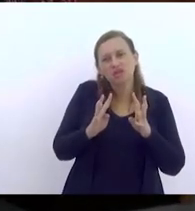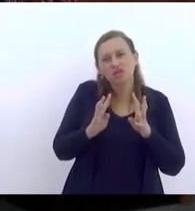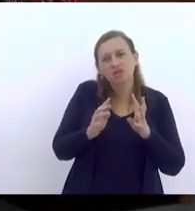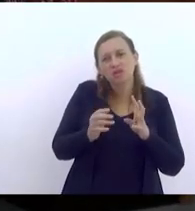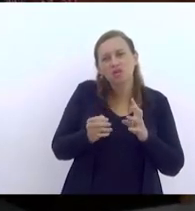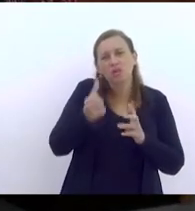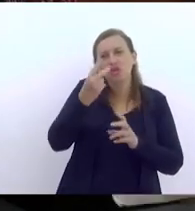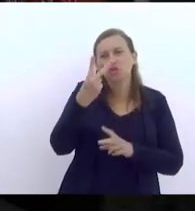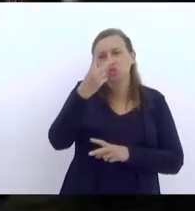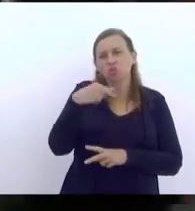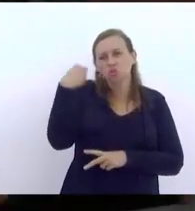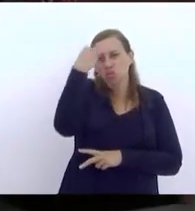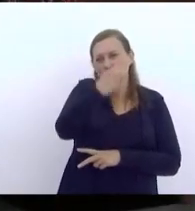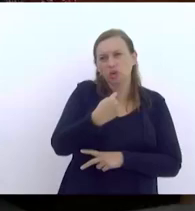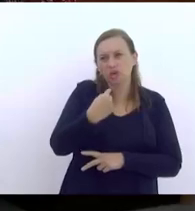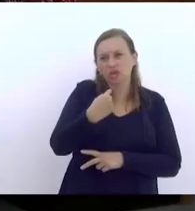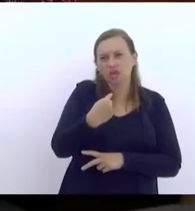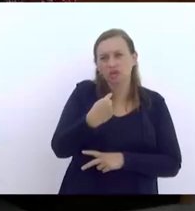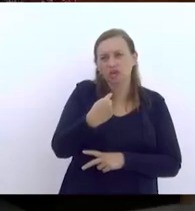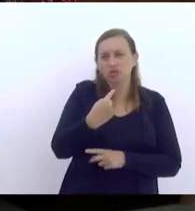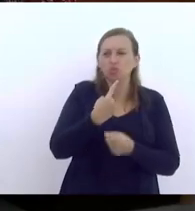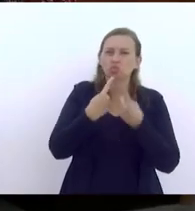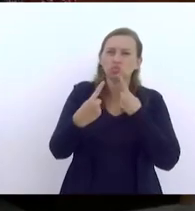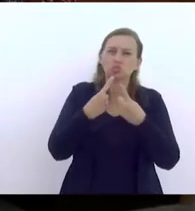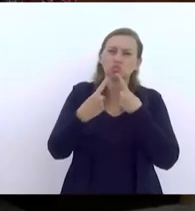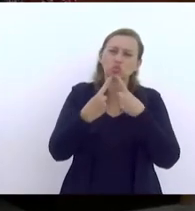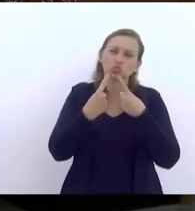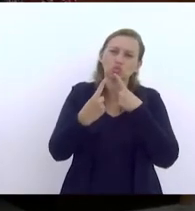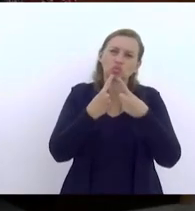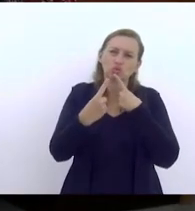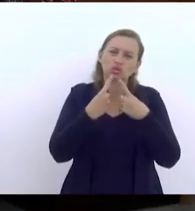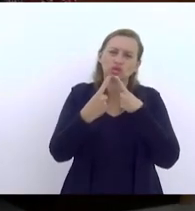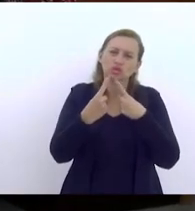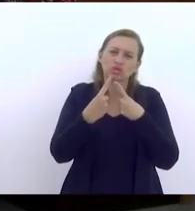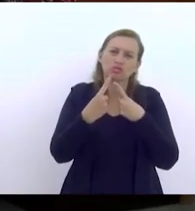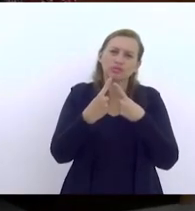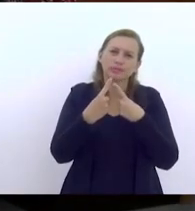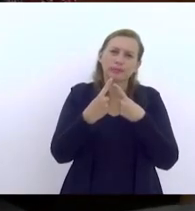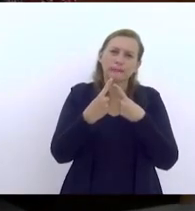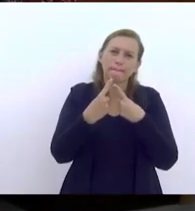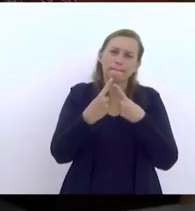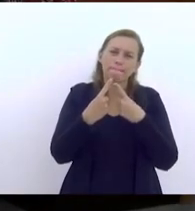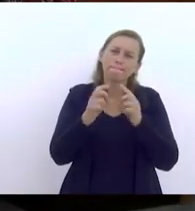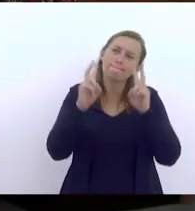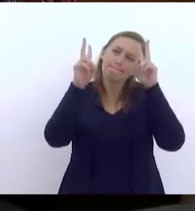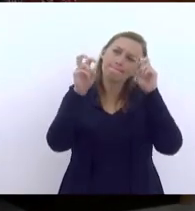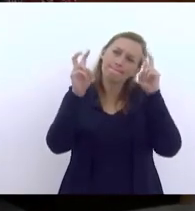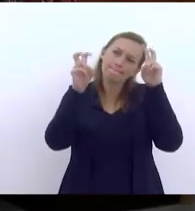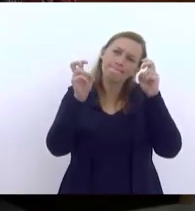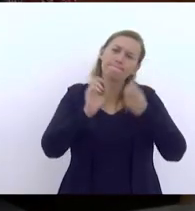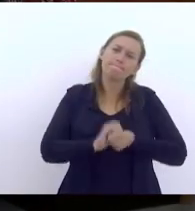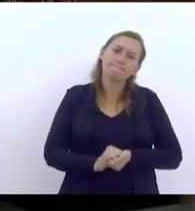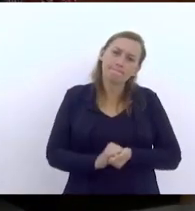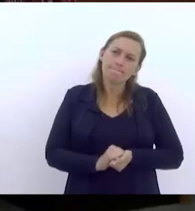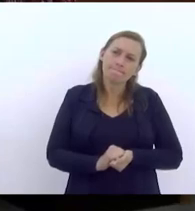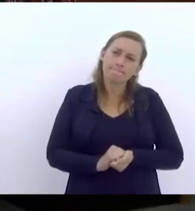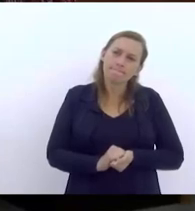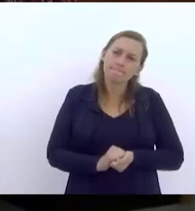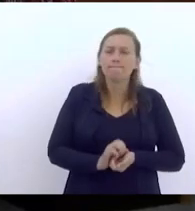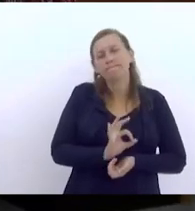que 2 horas discutindo um assunto que,